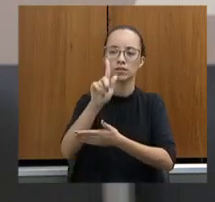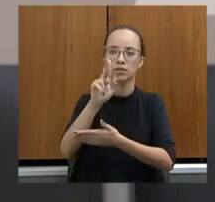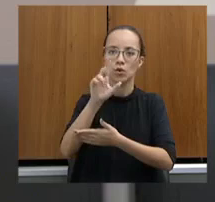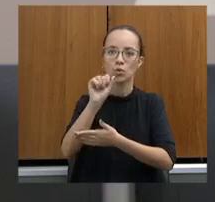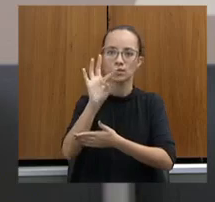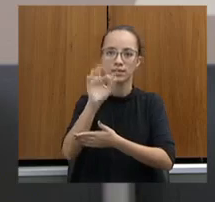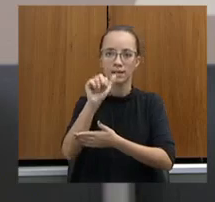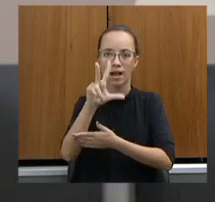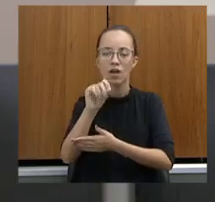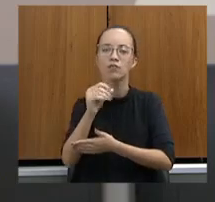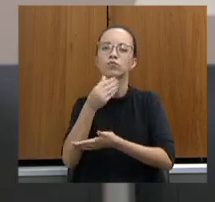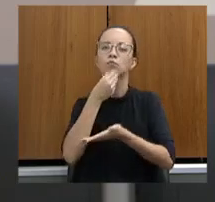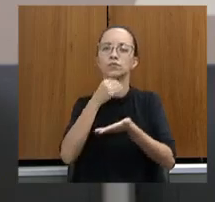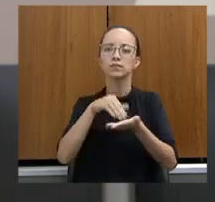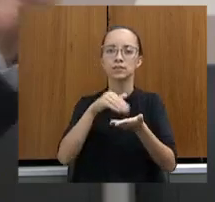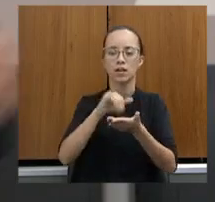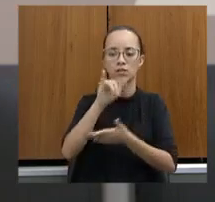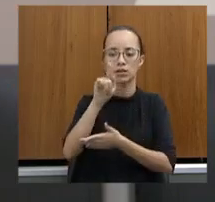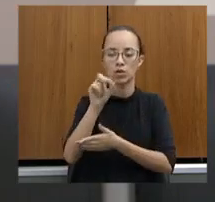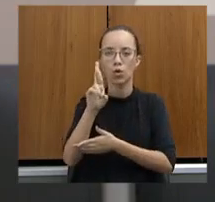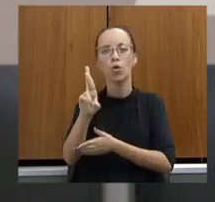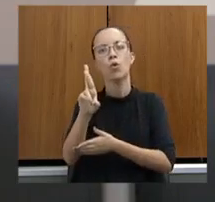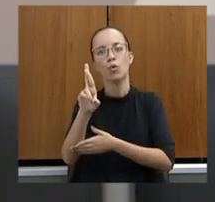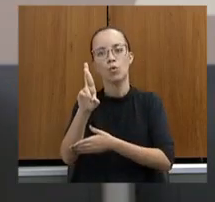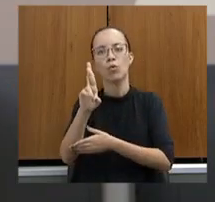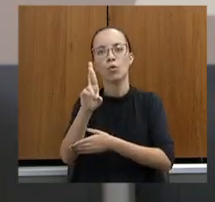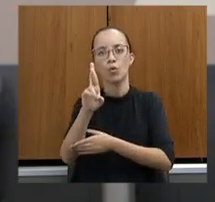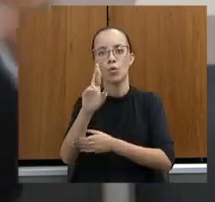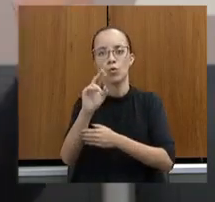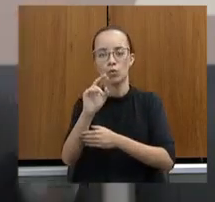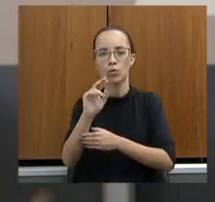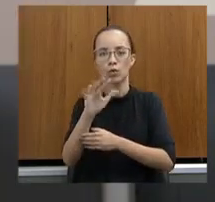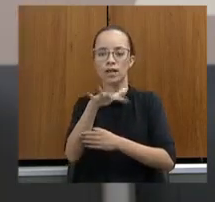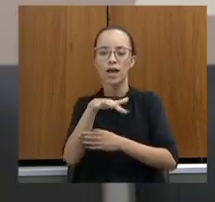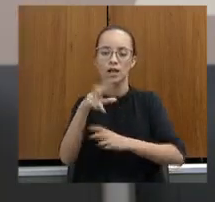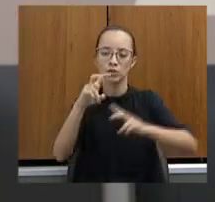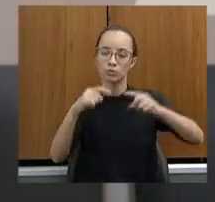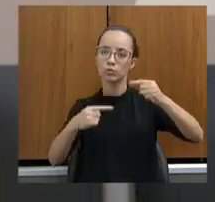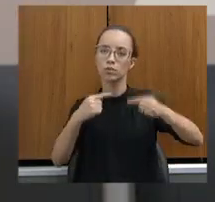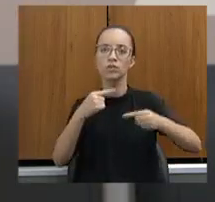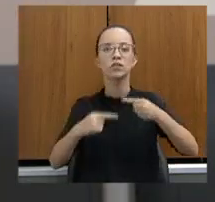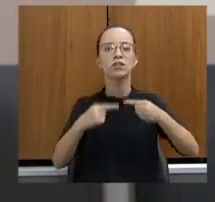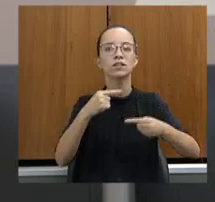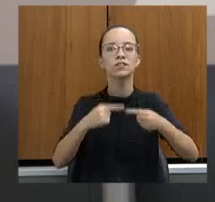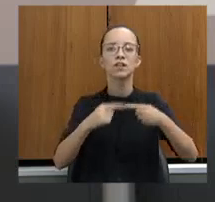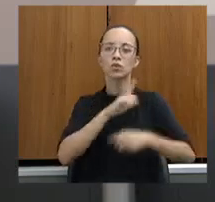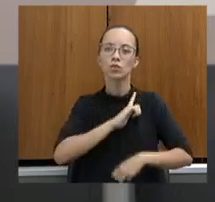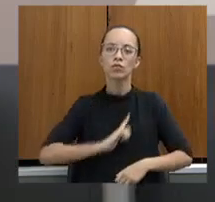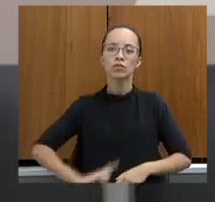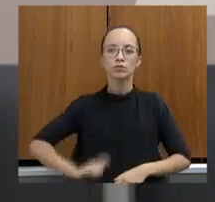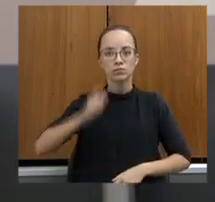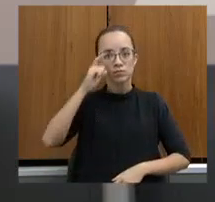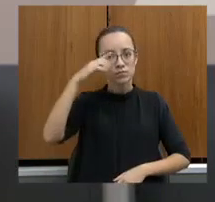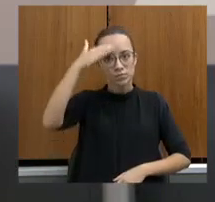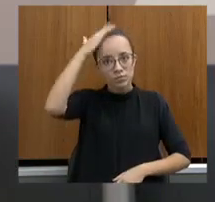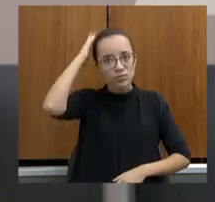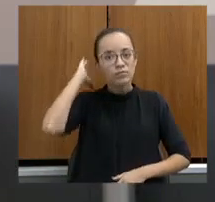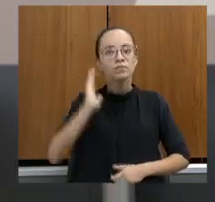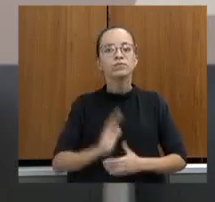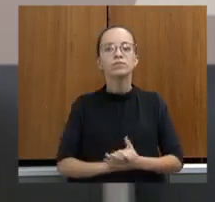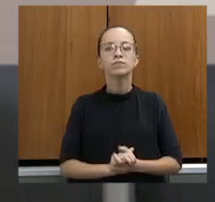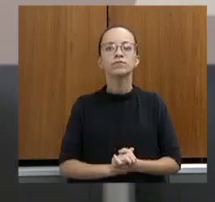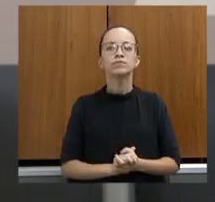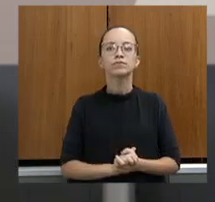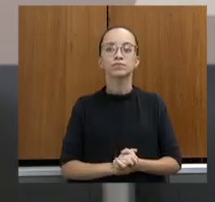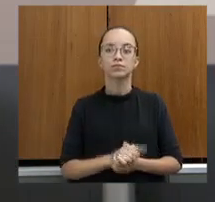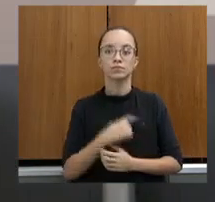secretário Igor lá na parte política também na parte do governo ali do lado do governador Romeu Zema e